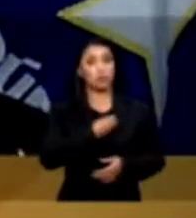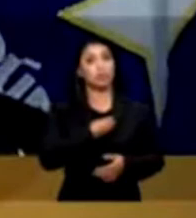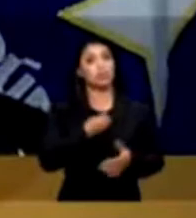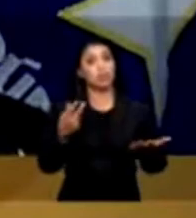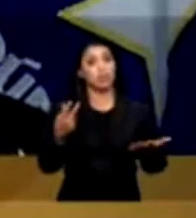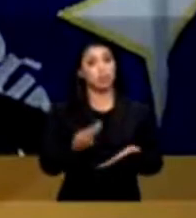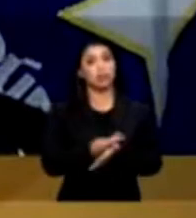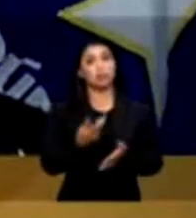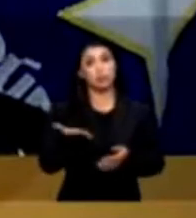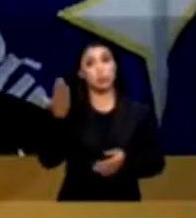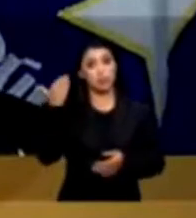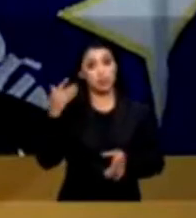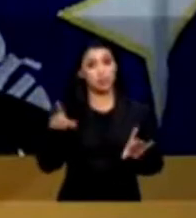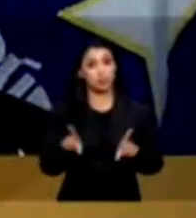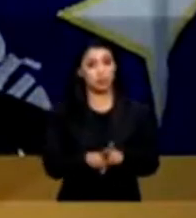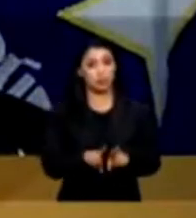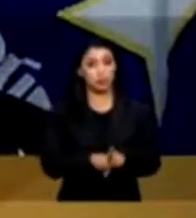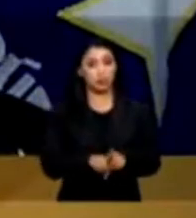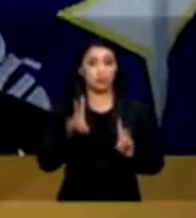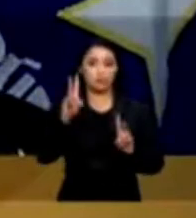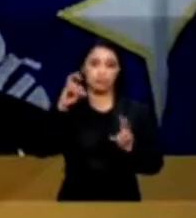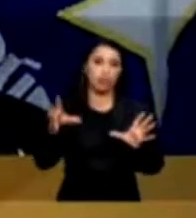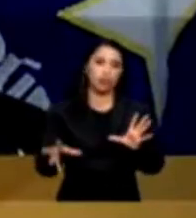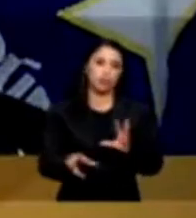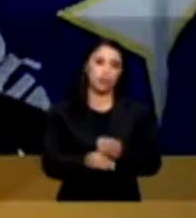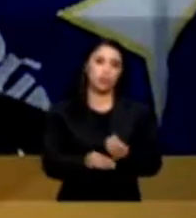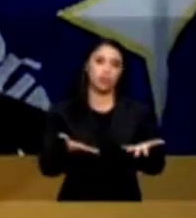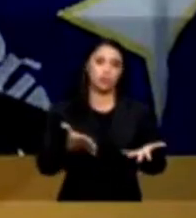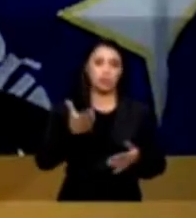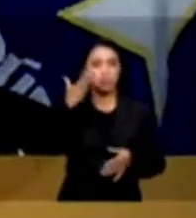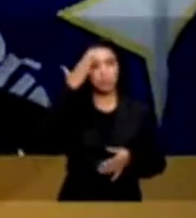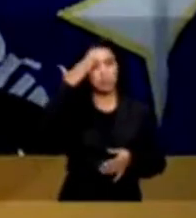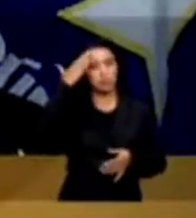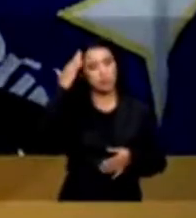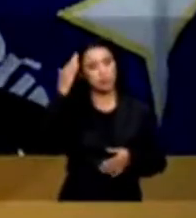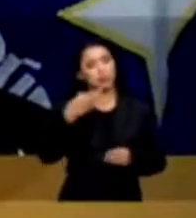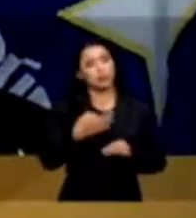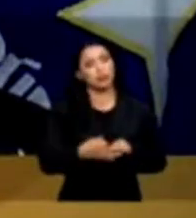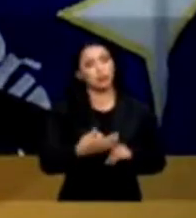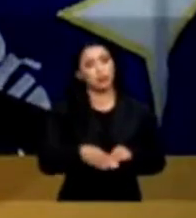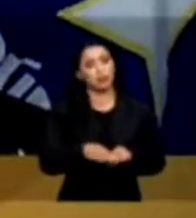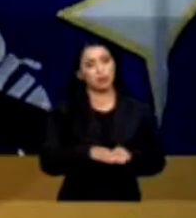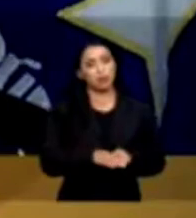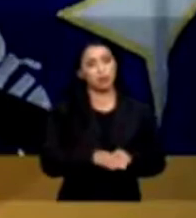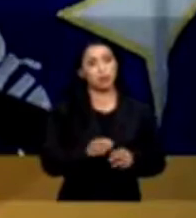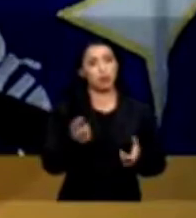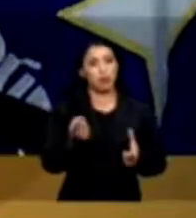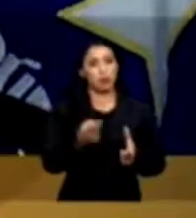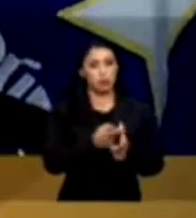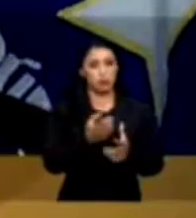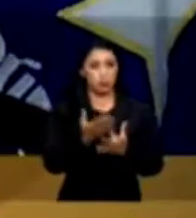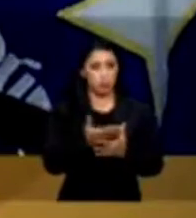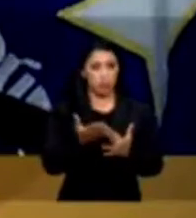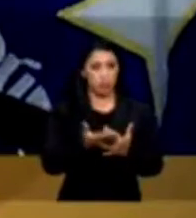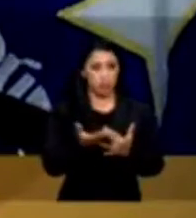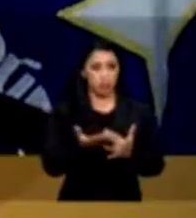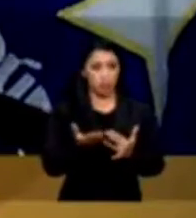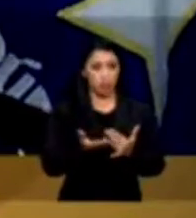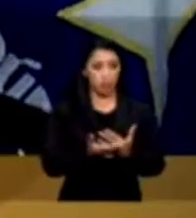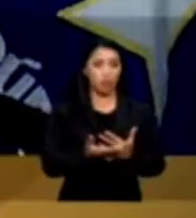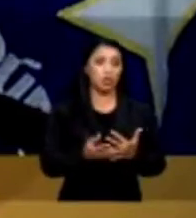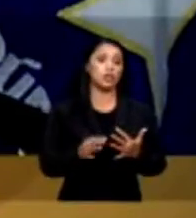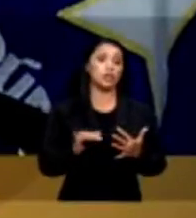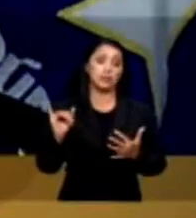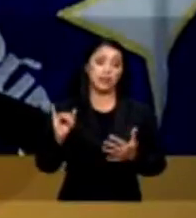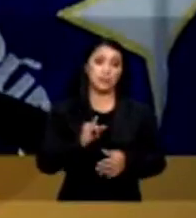passado. Fecho aspas. Sabemos, senhoras ministras, senhores ministros, que os precatórios são hoje um dado de todo